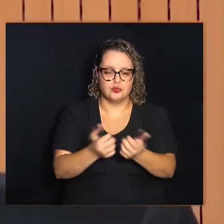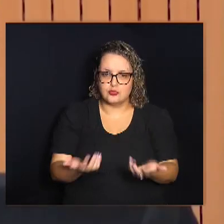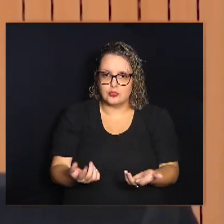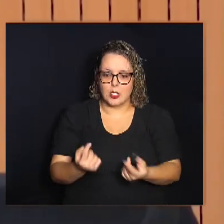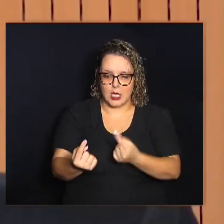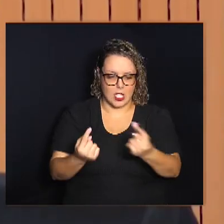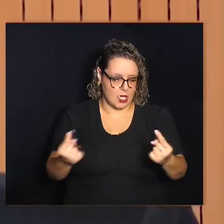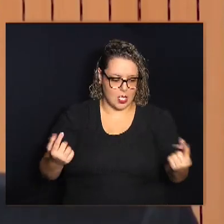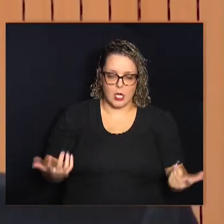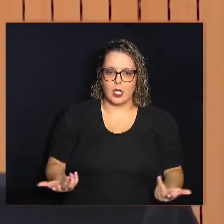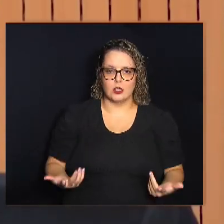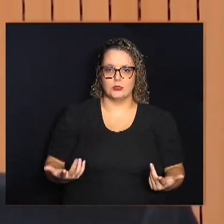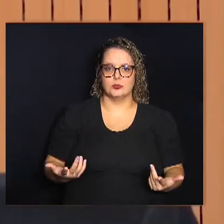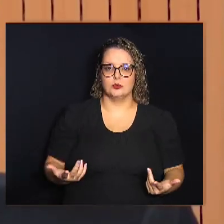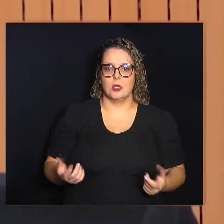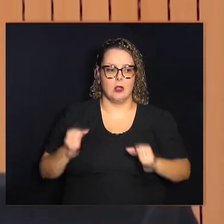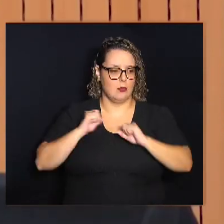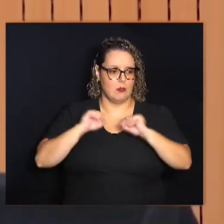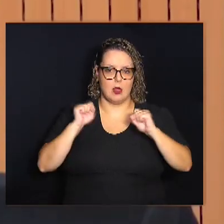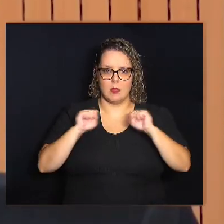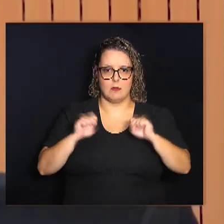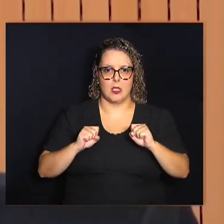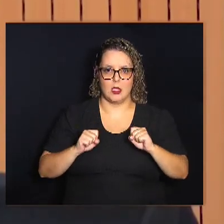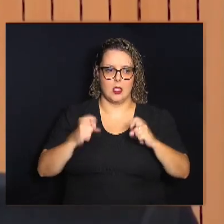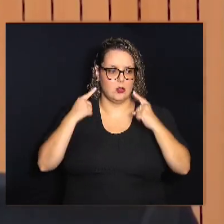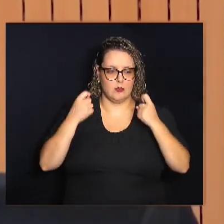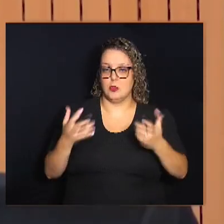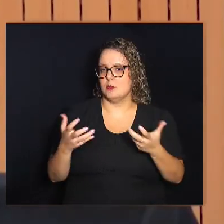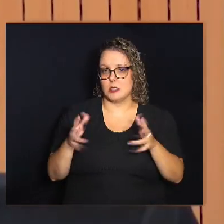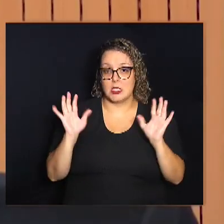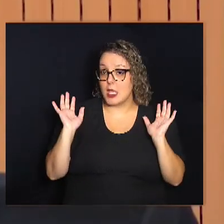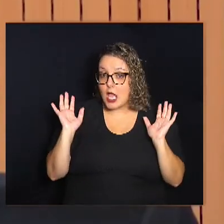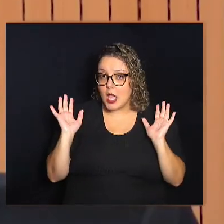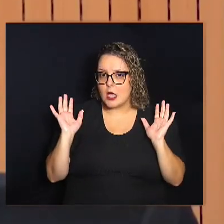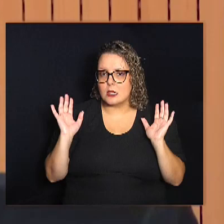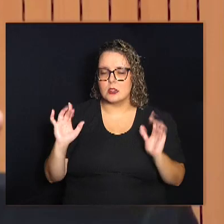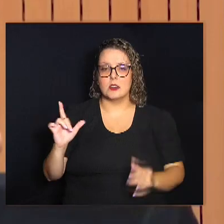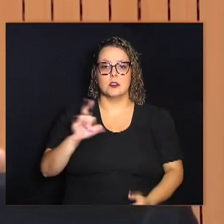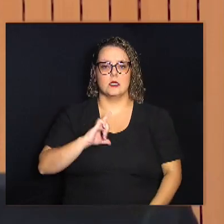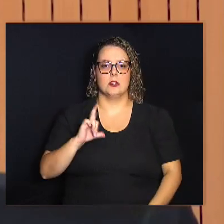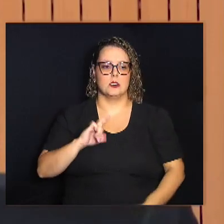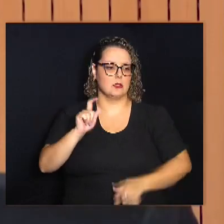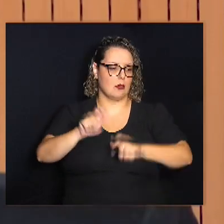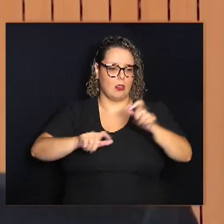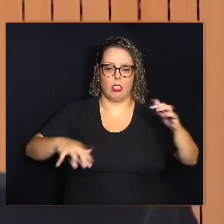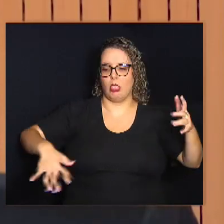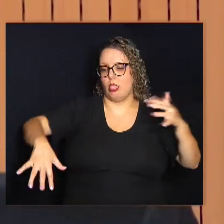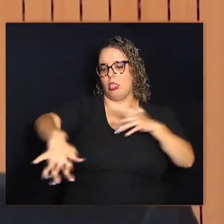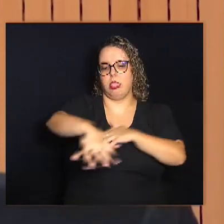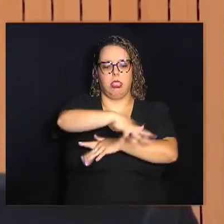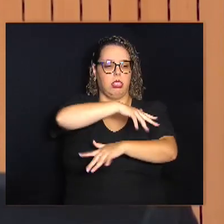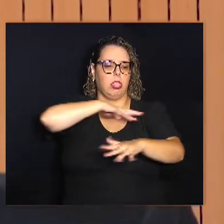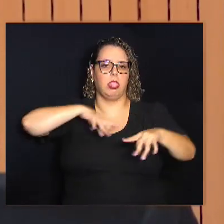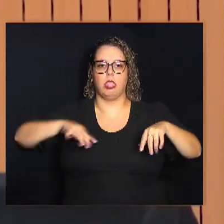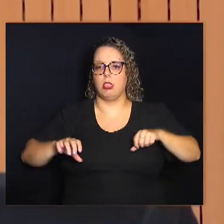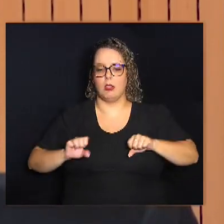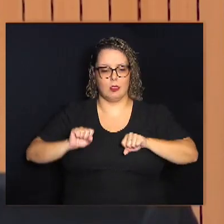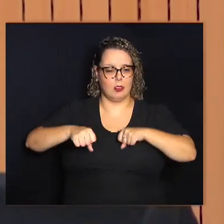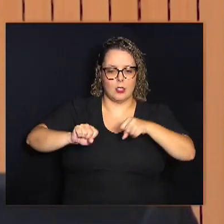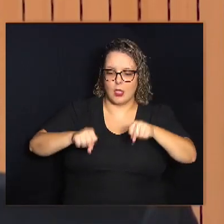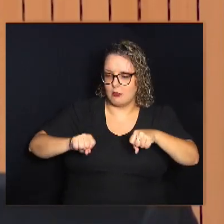um coloque o seu som no volume que quiser, e que tenha gente andando no meio de moto que está passando